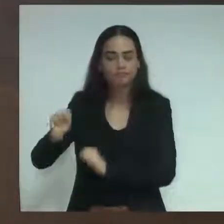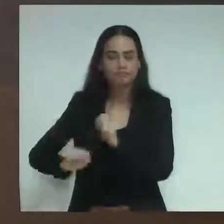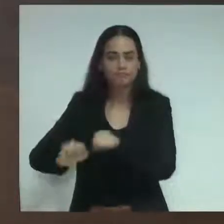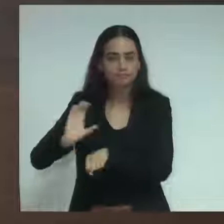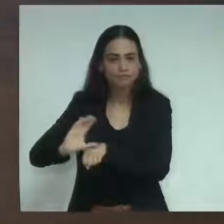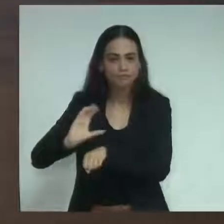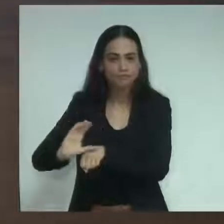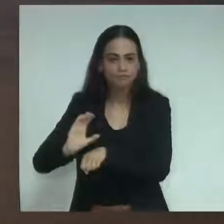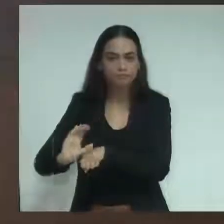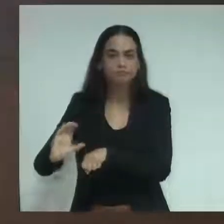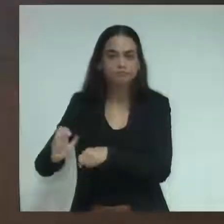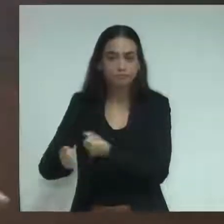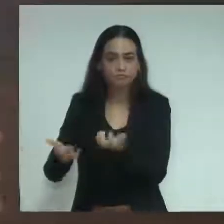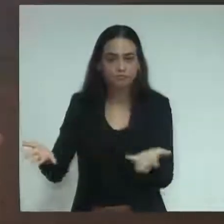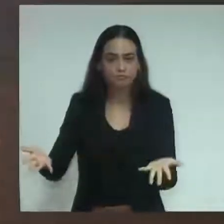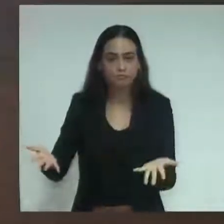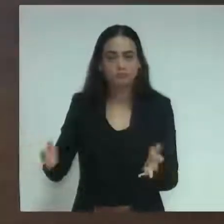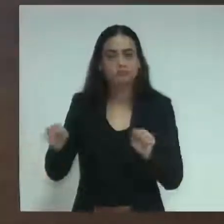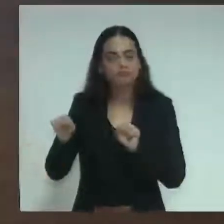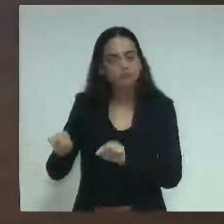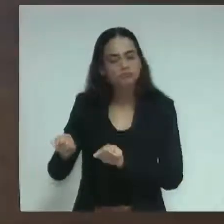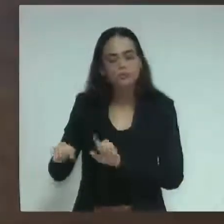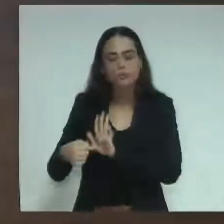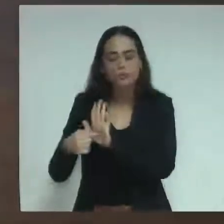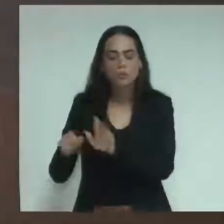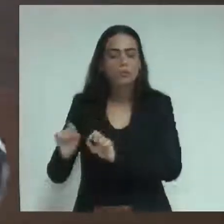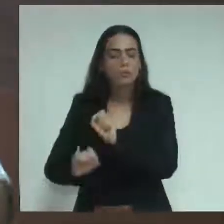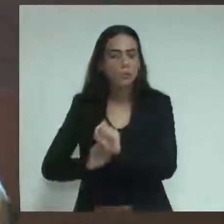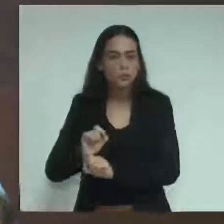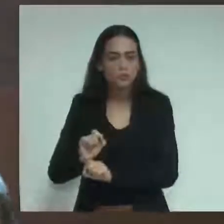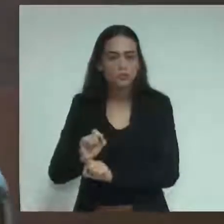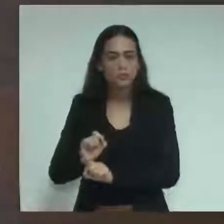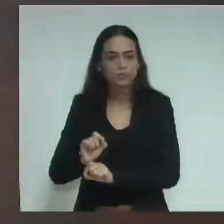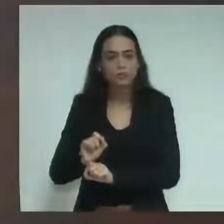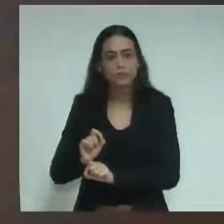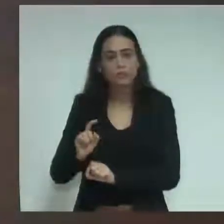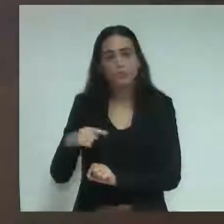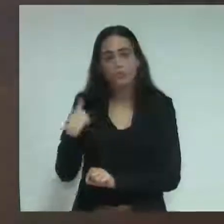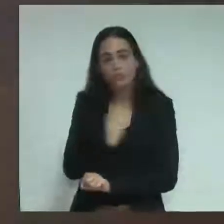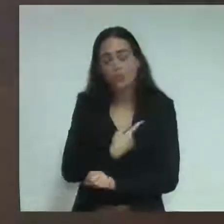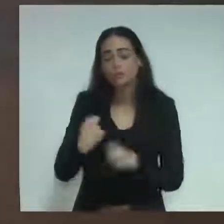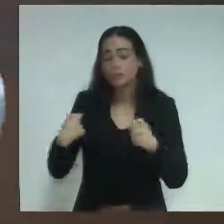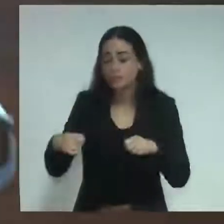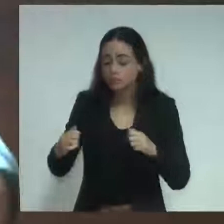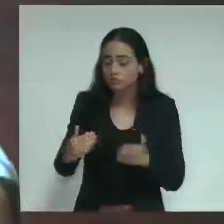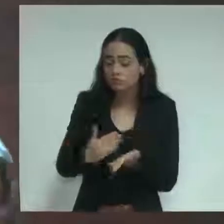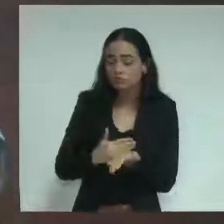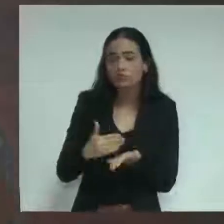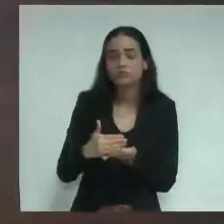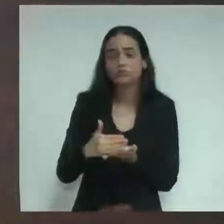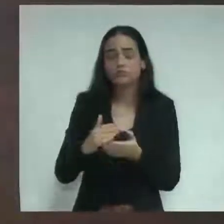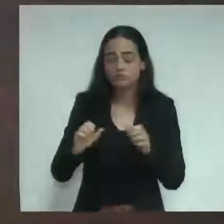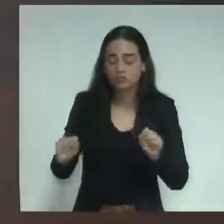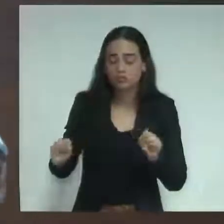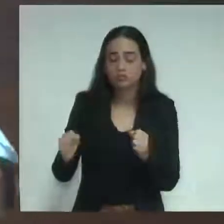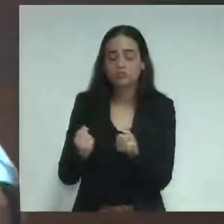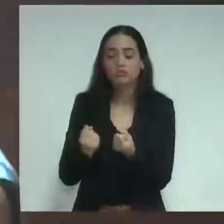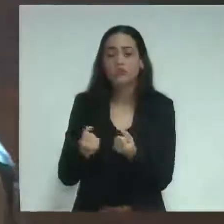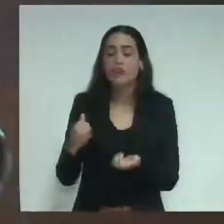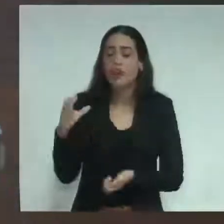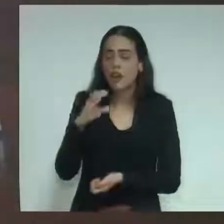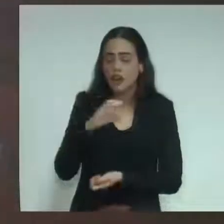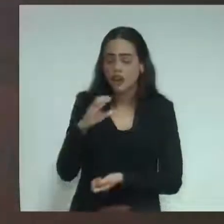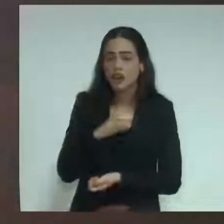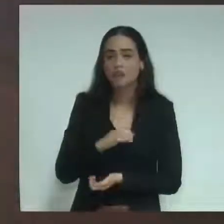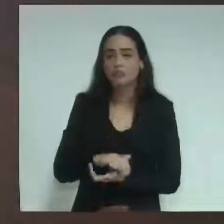que é o grande diferencial? Não é? Eu tenho me preocupado porque se a gente não fazer ou não começar a fazer algo logo, a gente vai